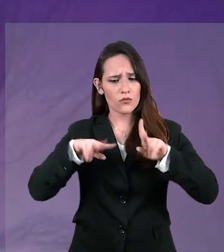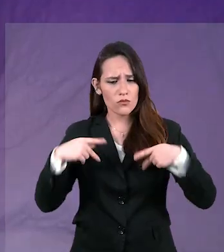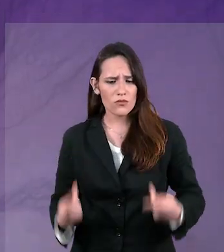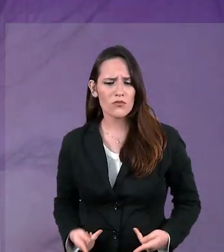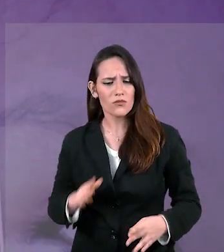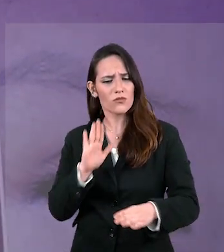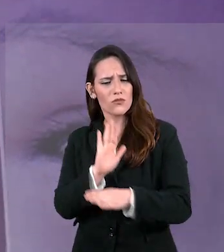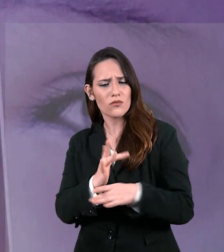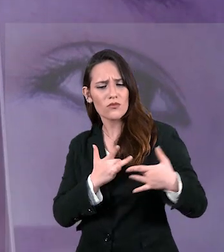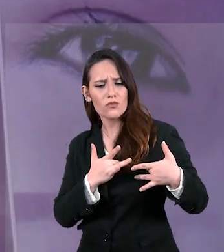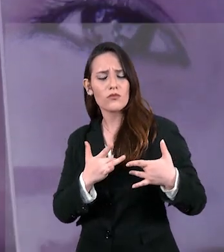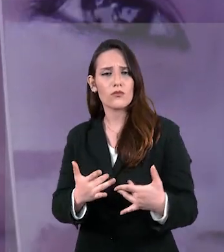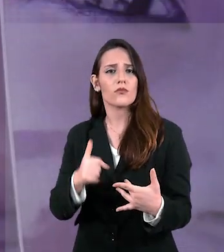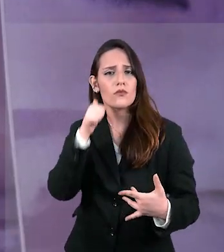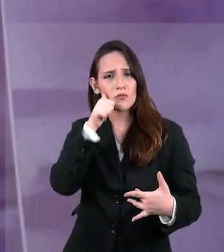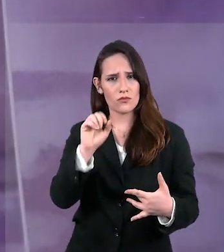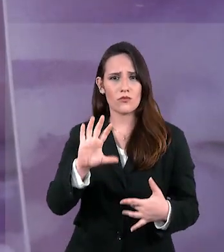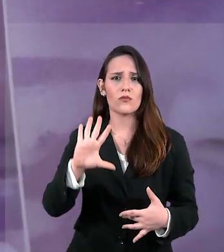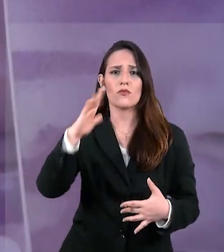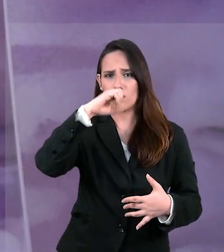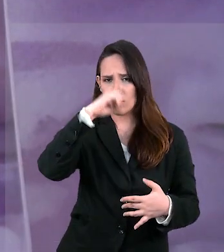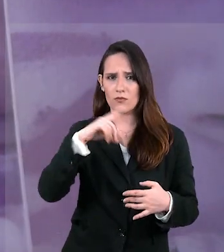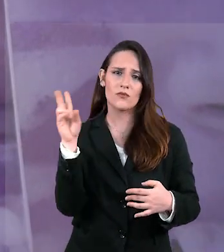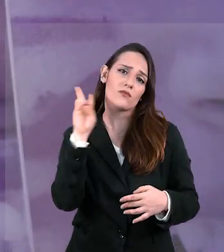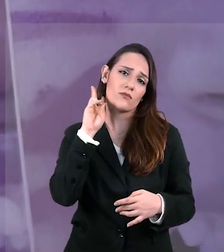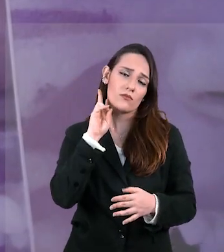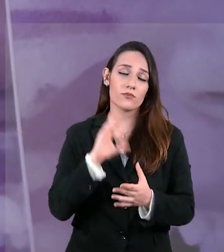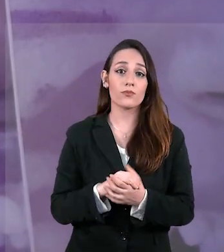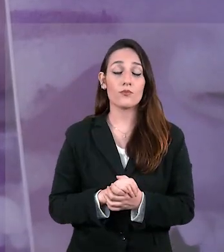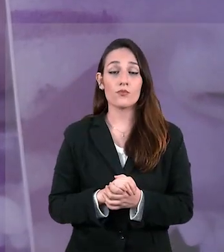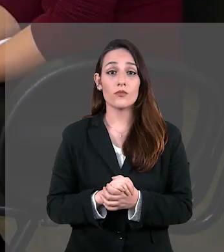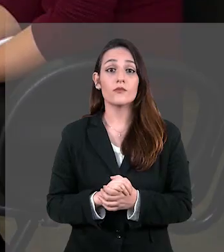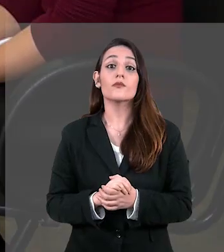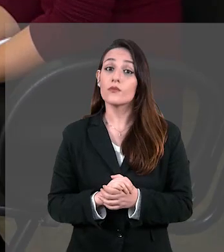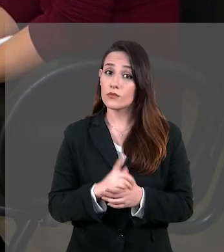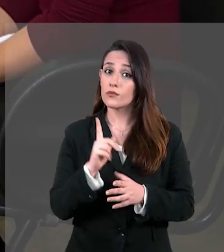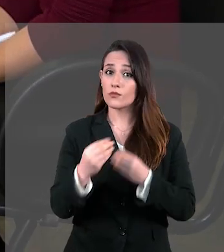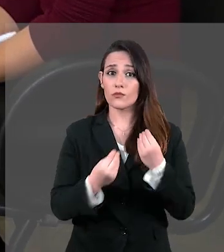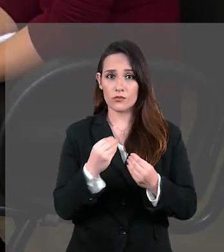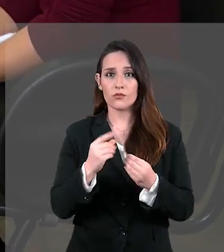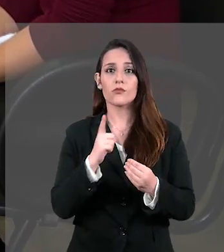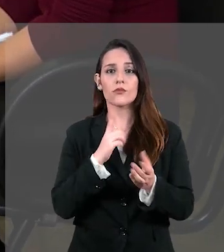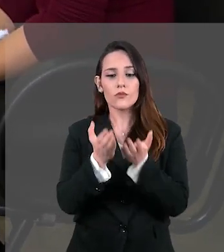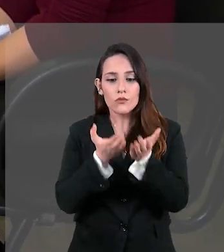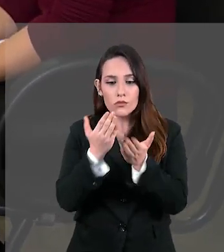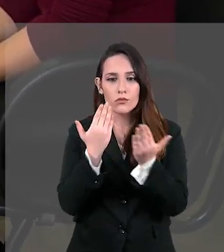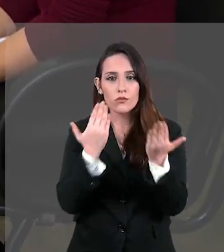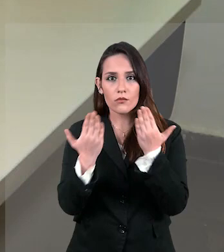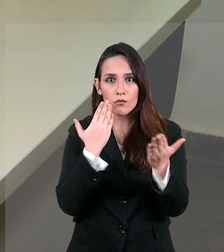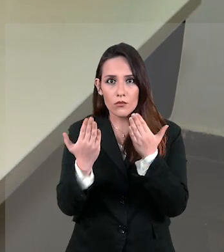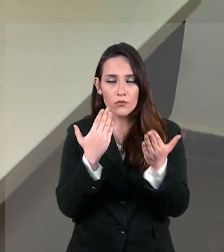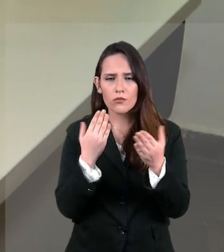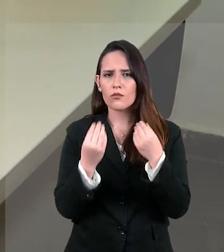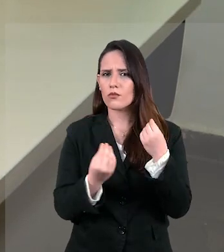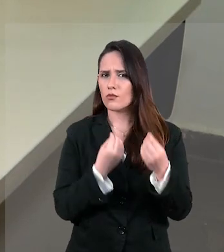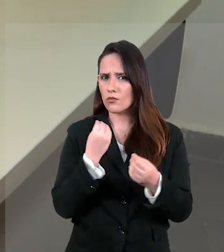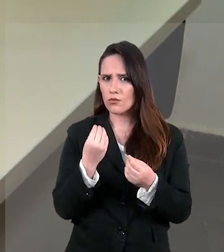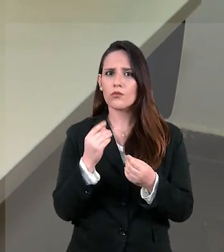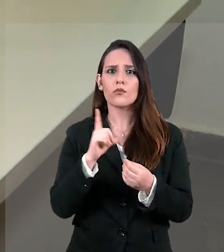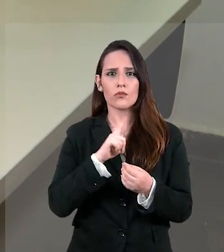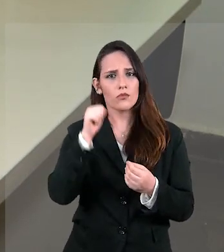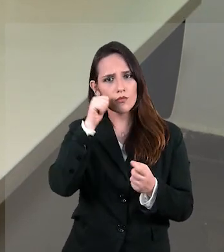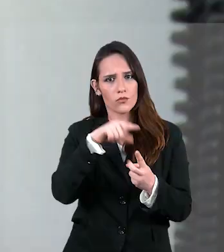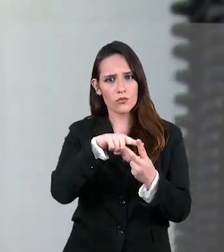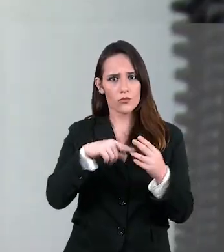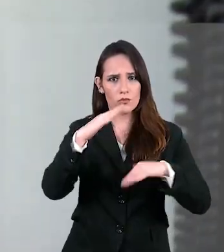e especializado para mulheres vítimas de violência. Esse acompanhamento com auxílio da psicoterapia é promovido